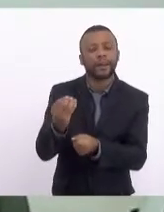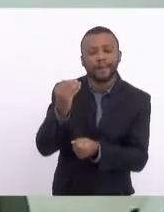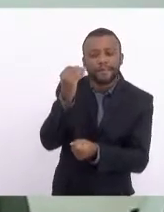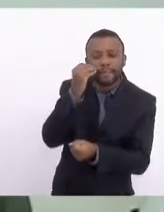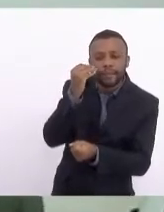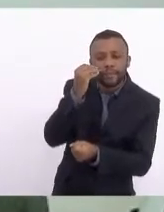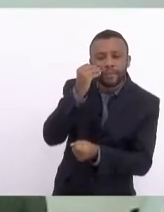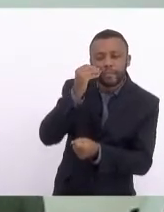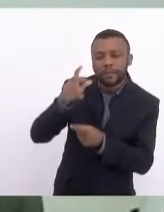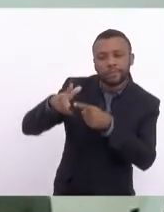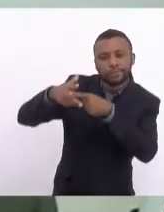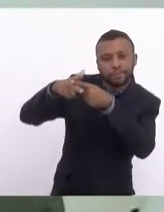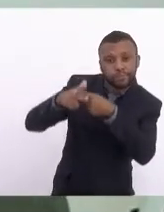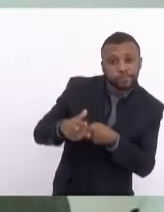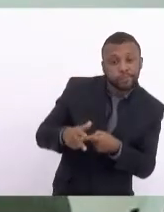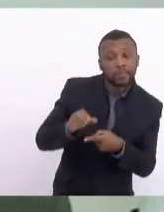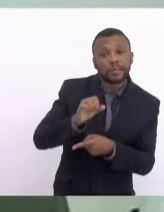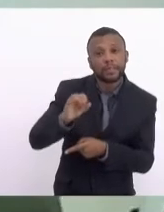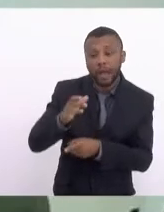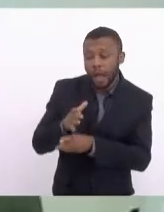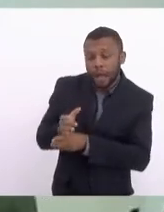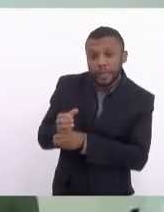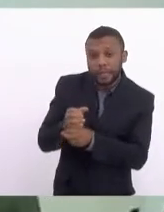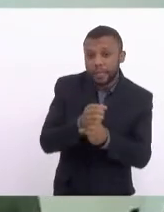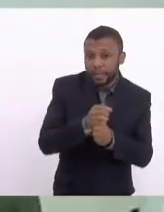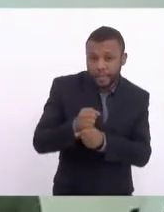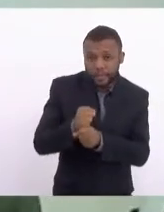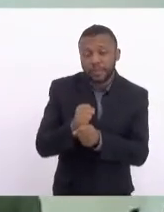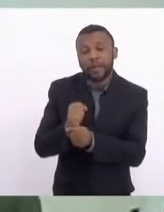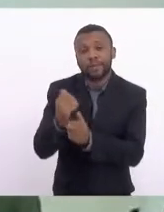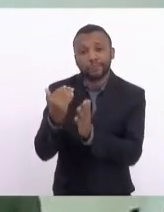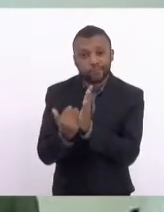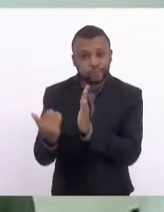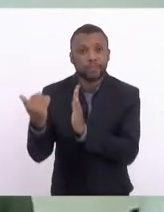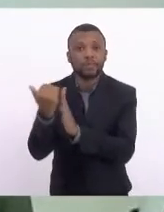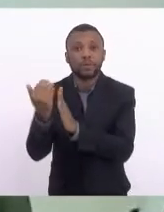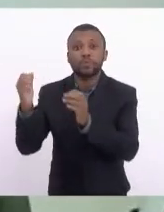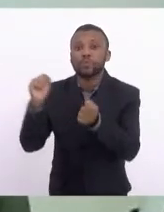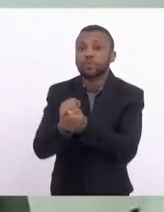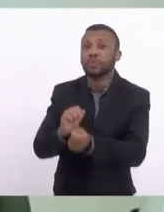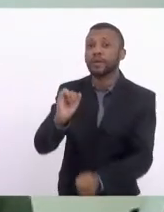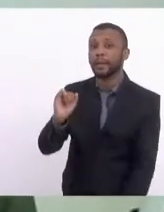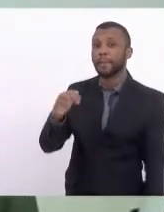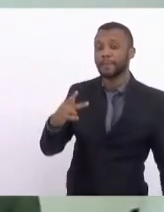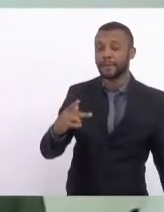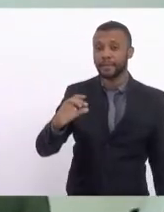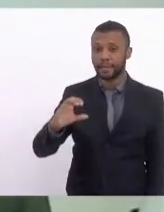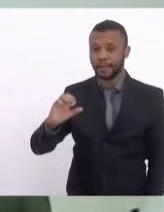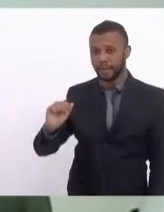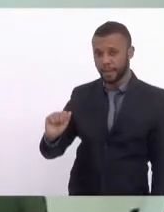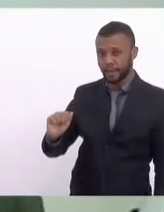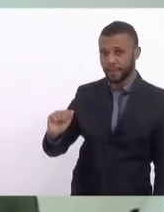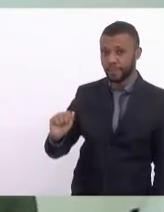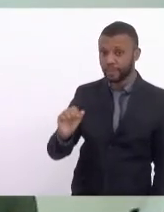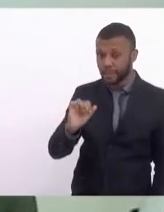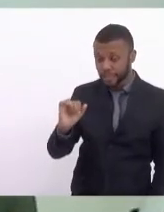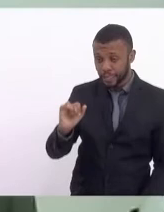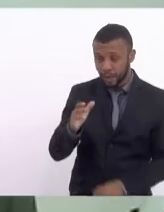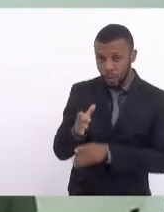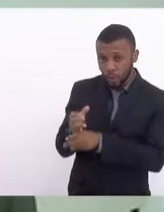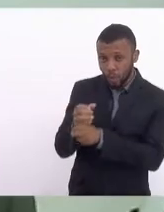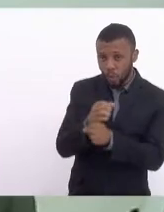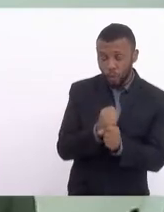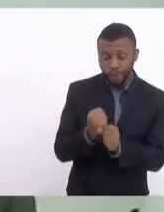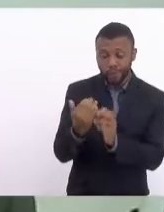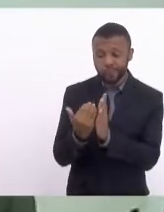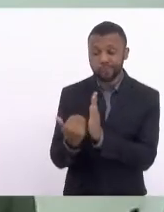se a receita cresceu com o IPCA. E se cresceu de acordo com o crescimento da